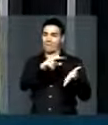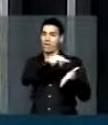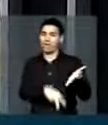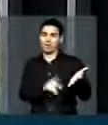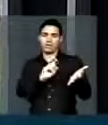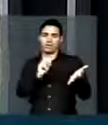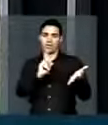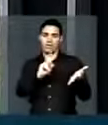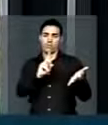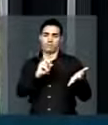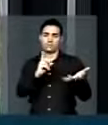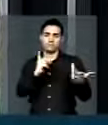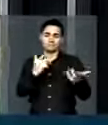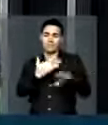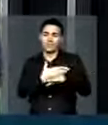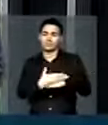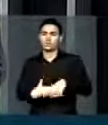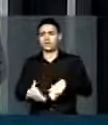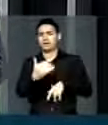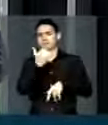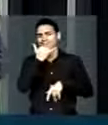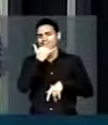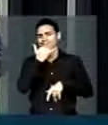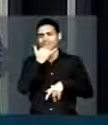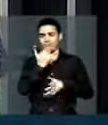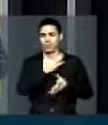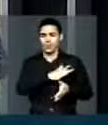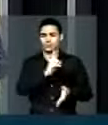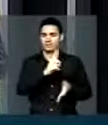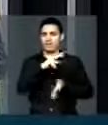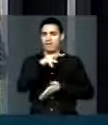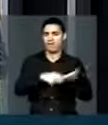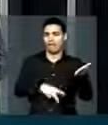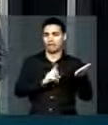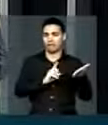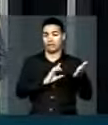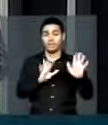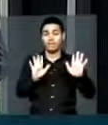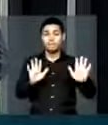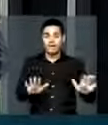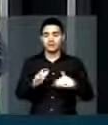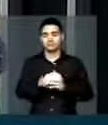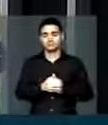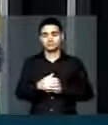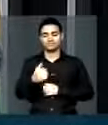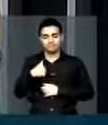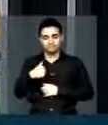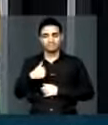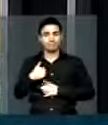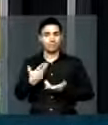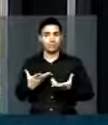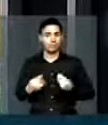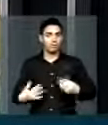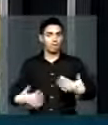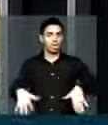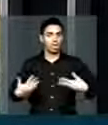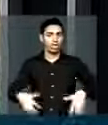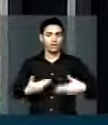eu não me dou muito com o discurso escrito. Mas a minha responsabilidade hoje é tão